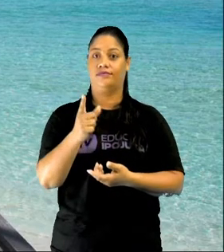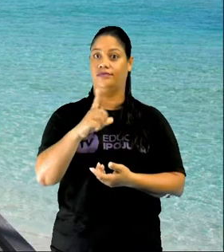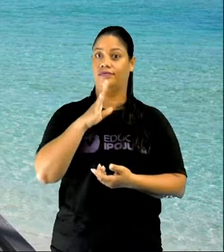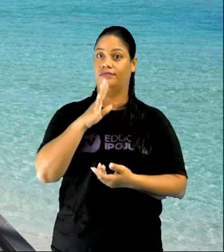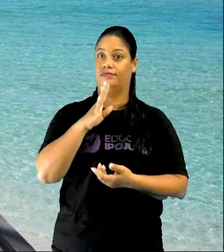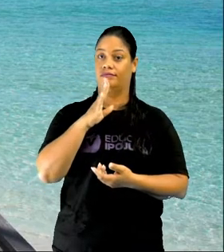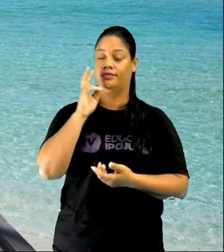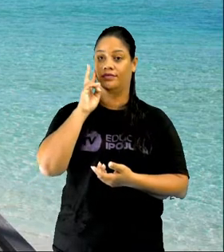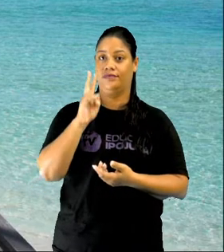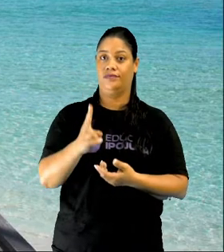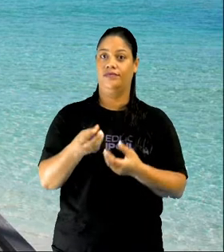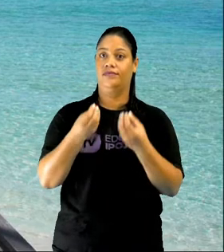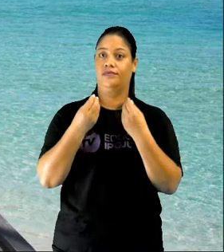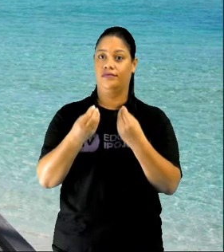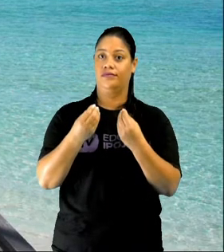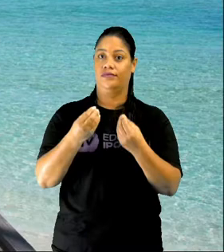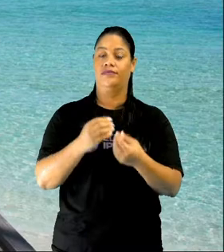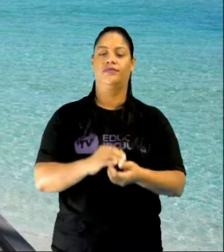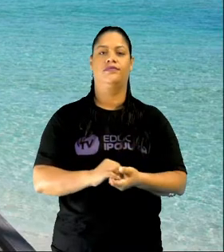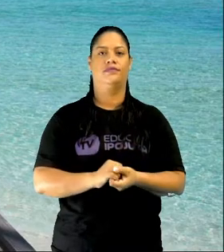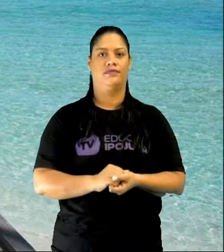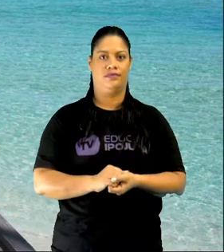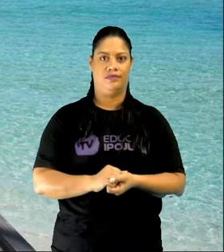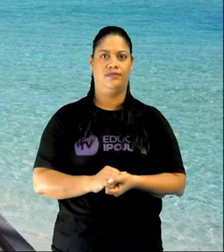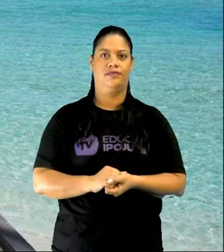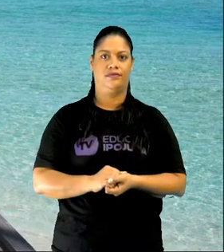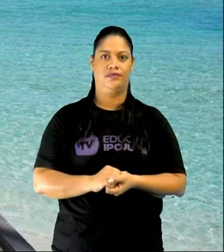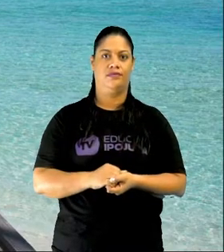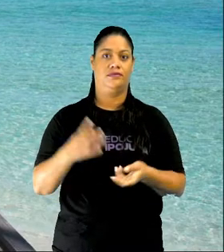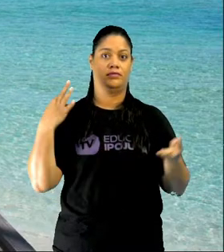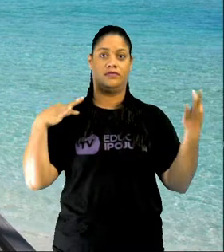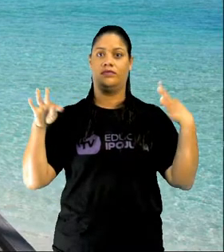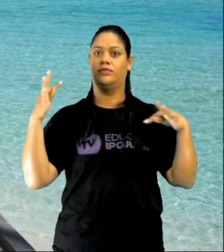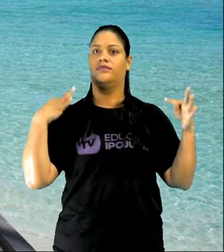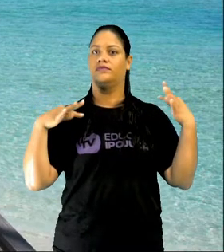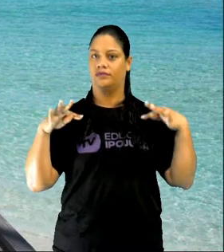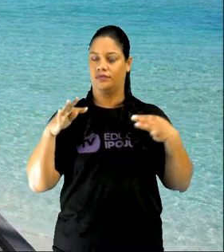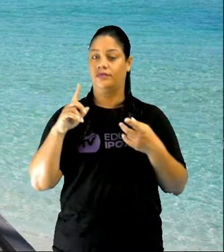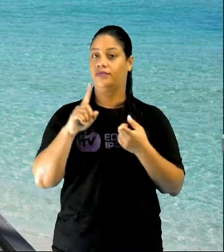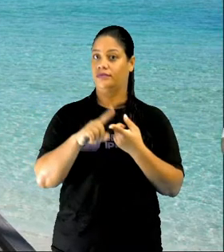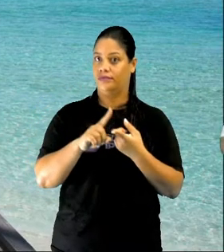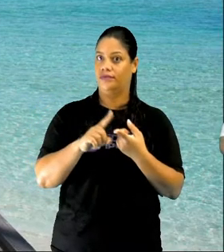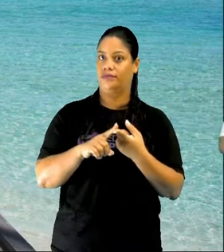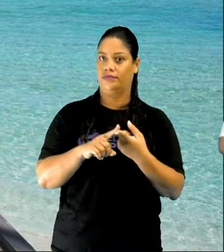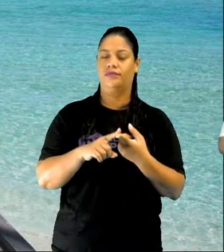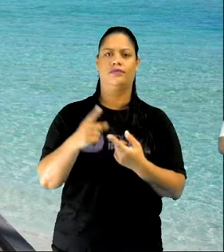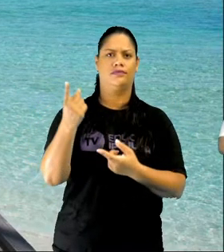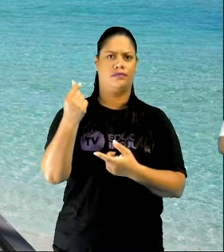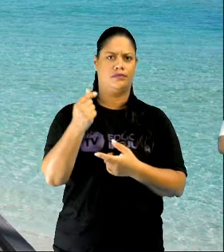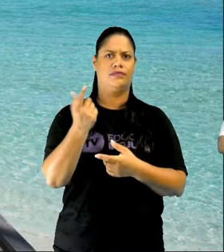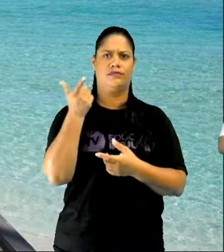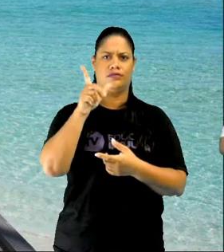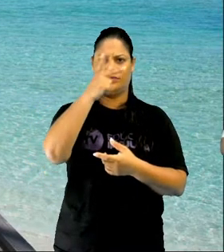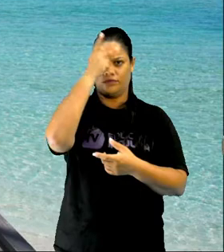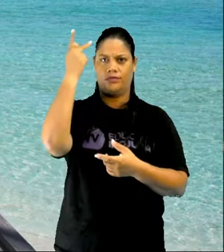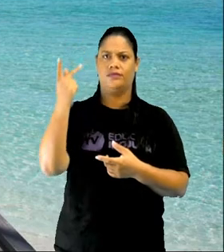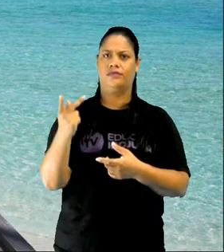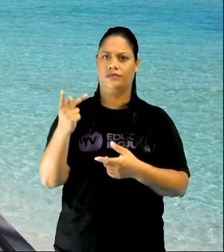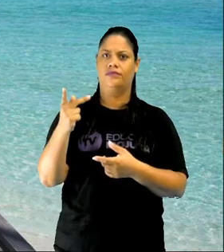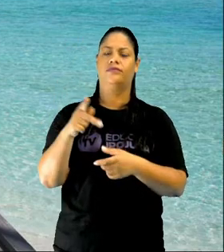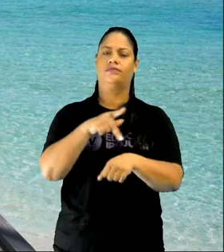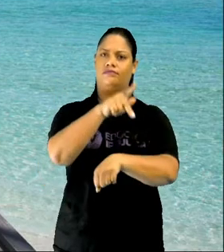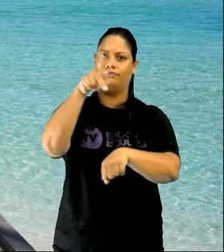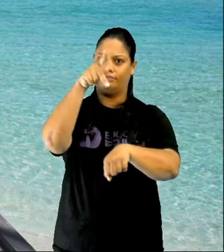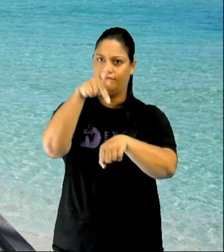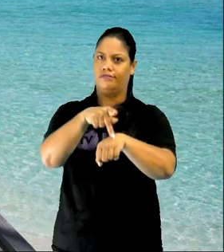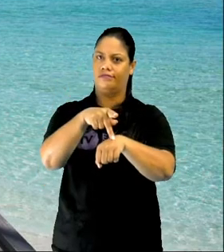ideia de como é o investimento no turismo, também de capital estrangeiro. Tem uma palavrinha